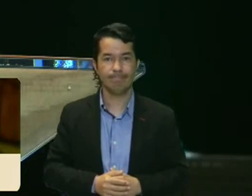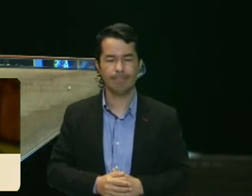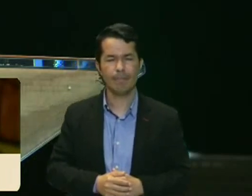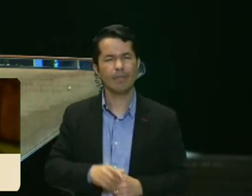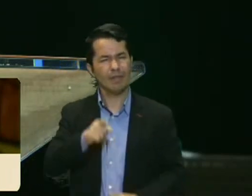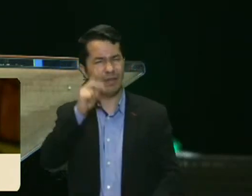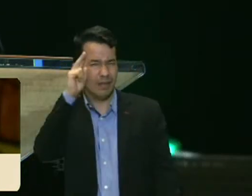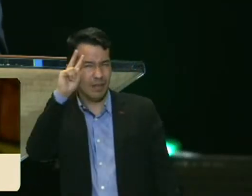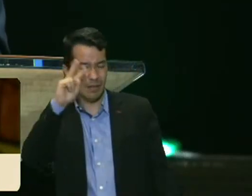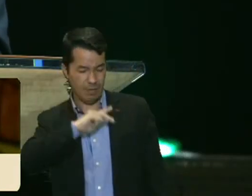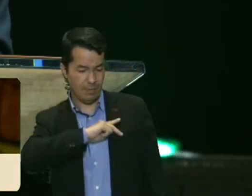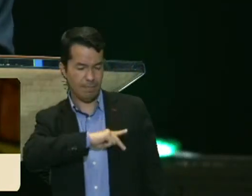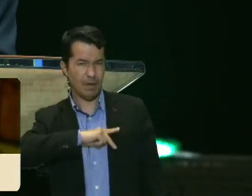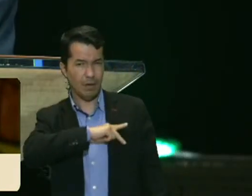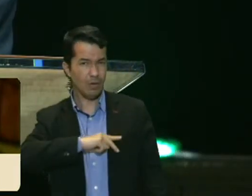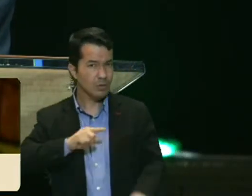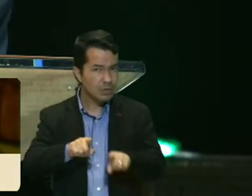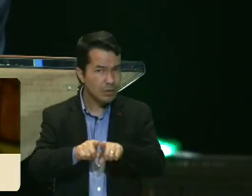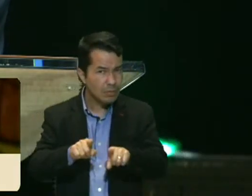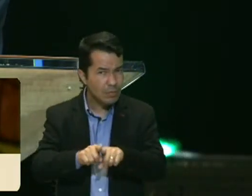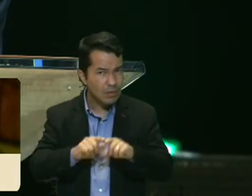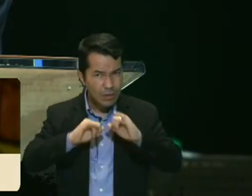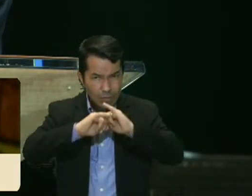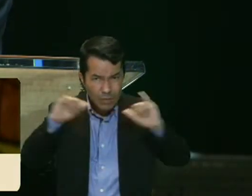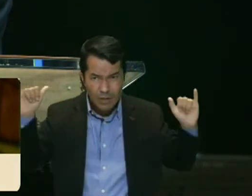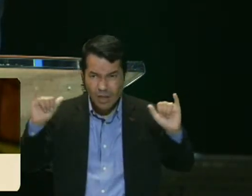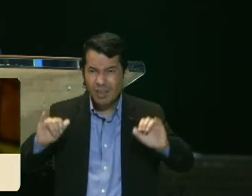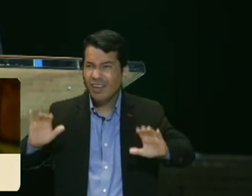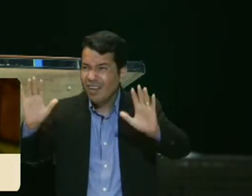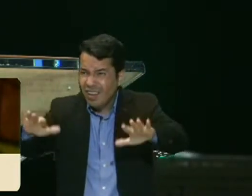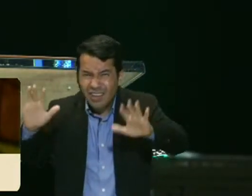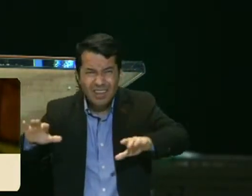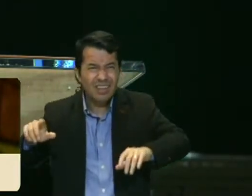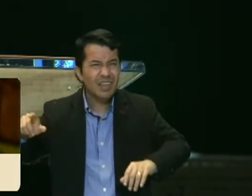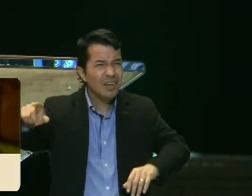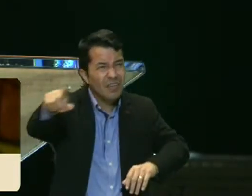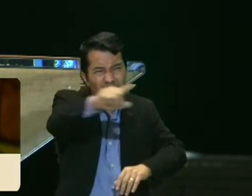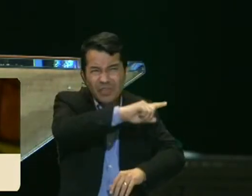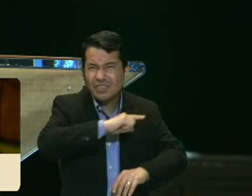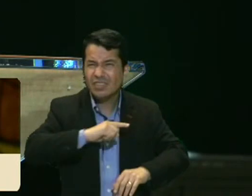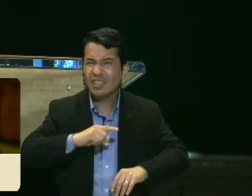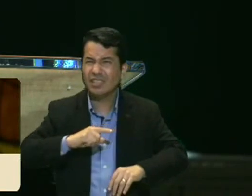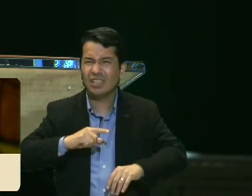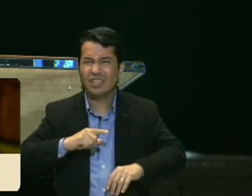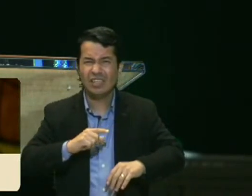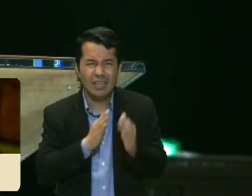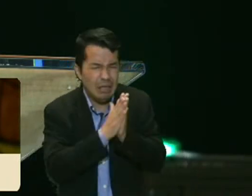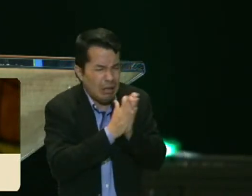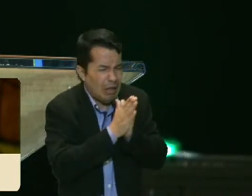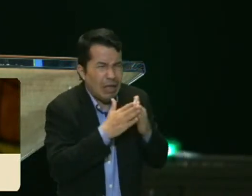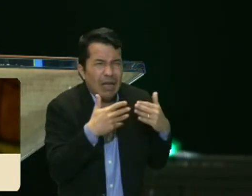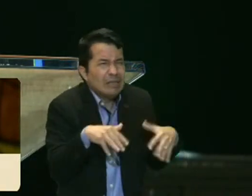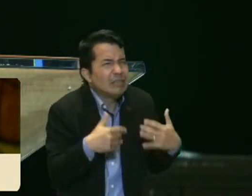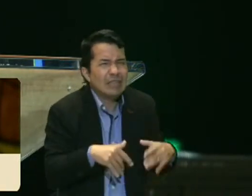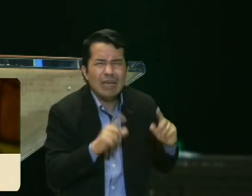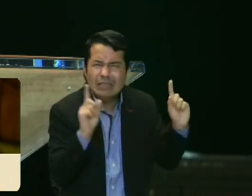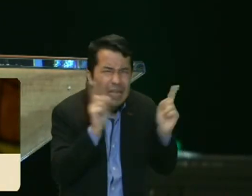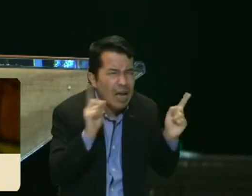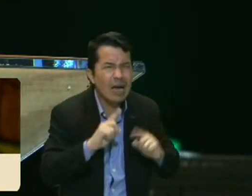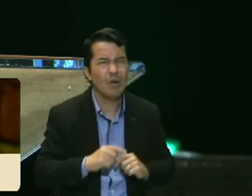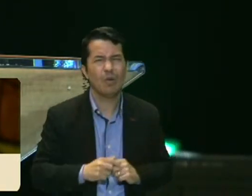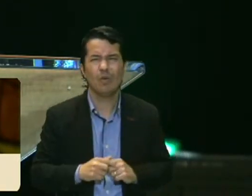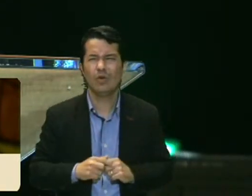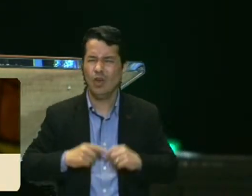olha, vocês precisam olhar ao contrário disso. Não